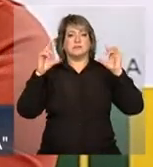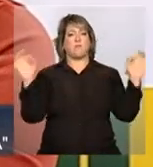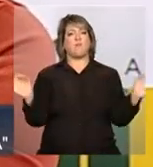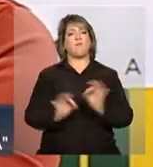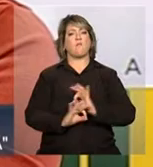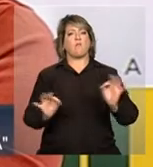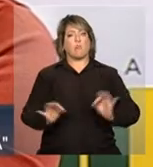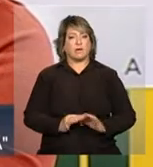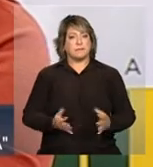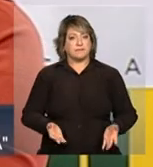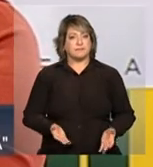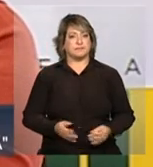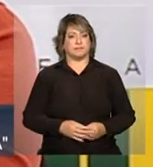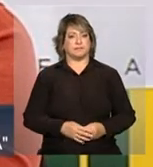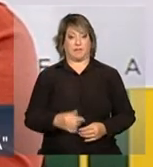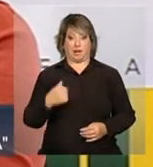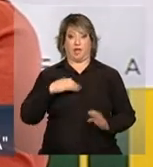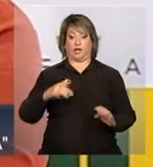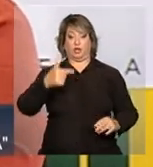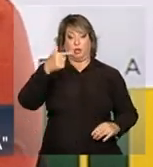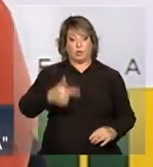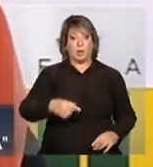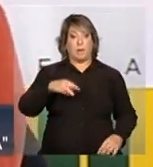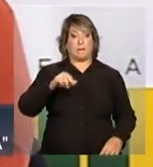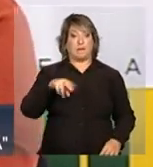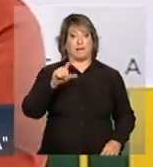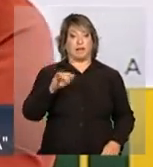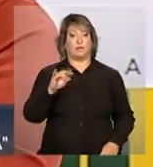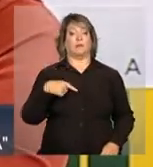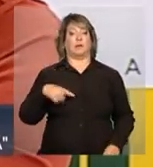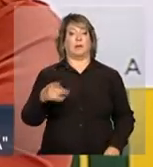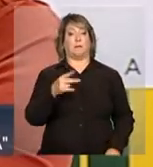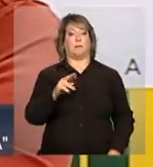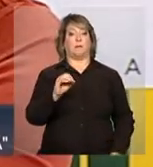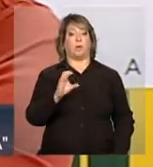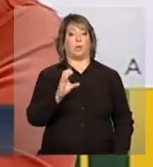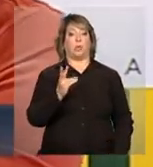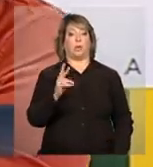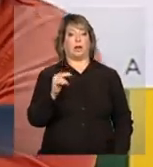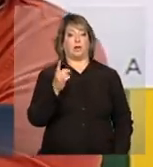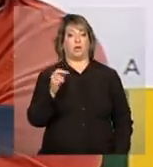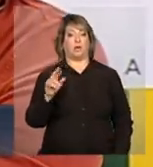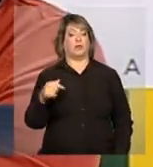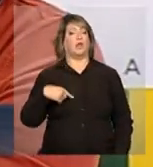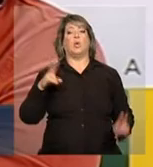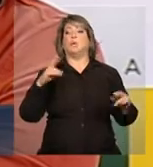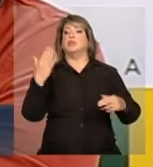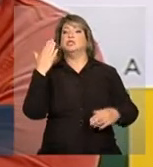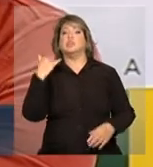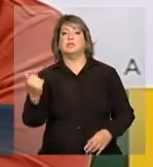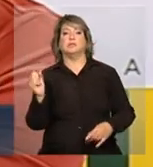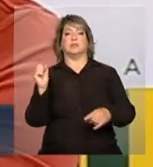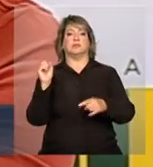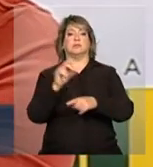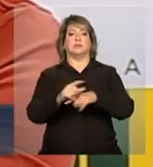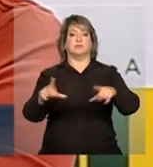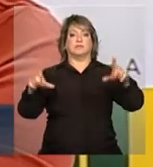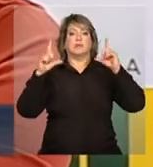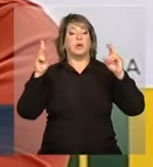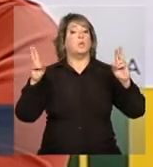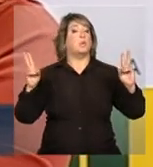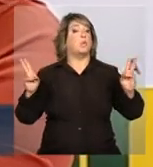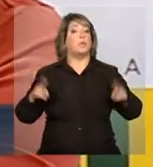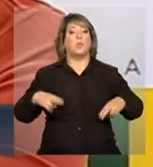meu caso, eu já estou para o segundo mandato da procuradoria e nunca me chamaram, nunca me colocaram na televisão,